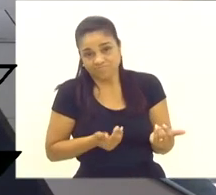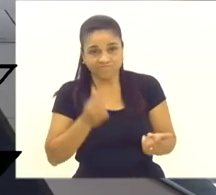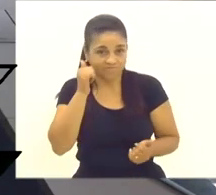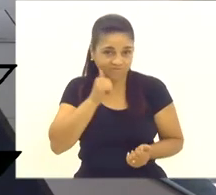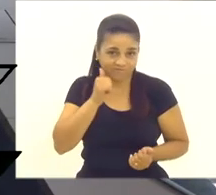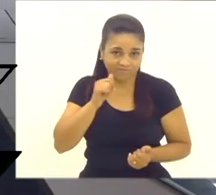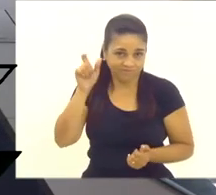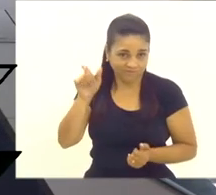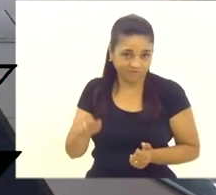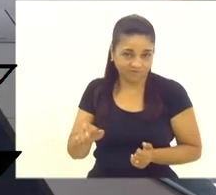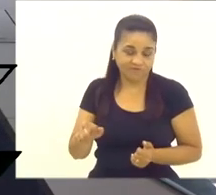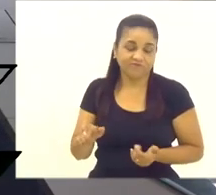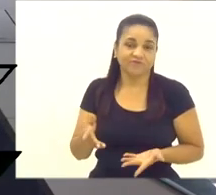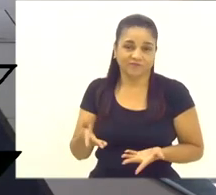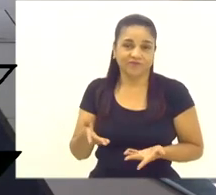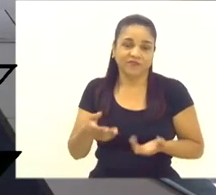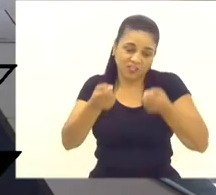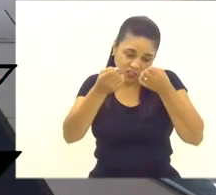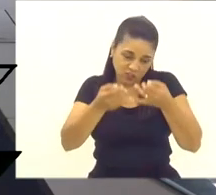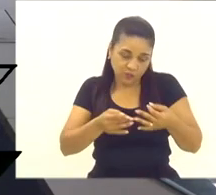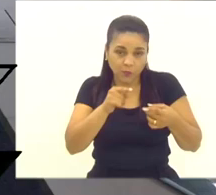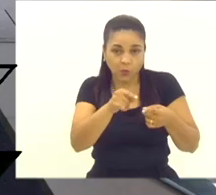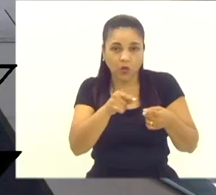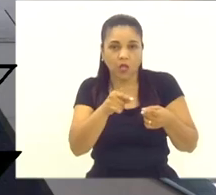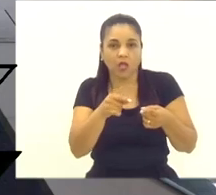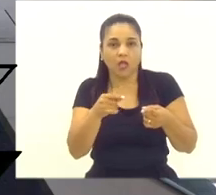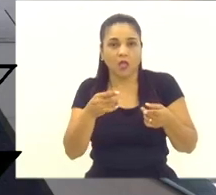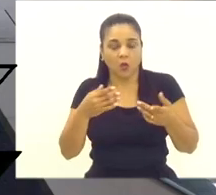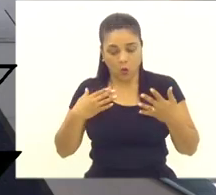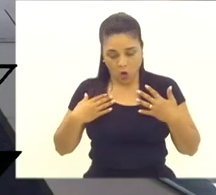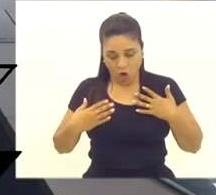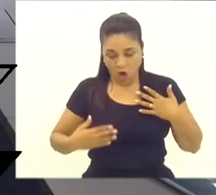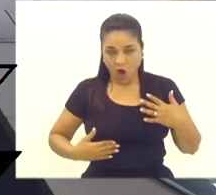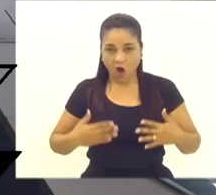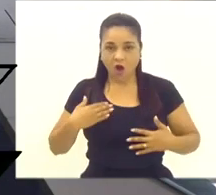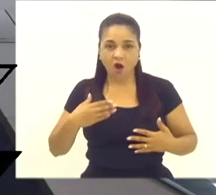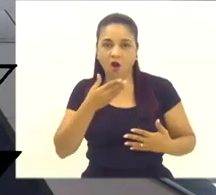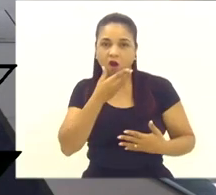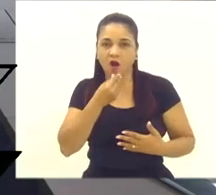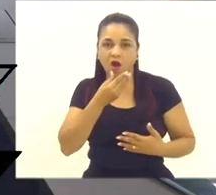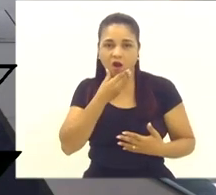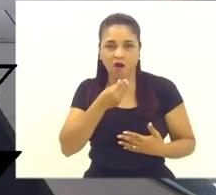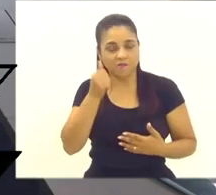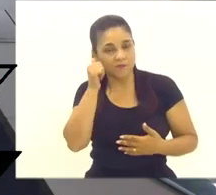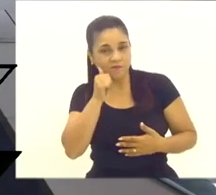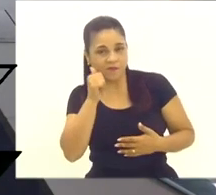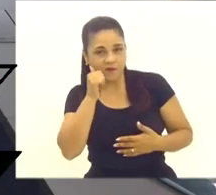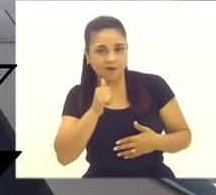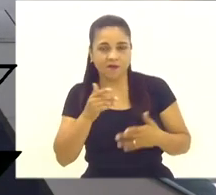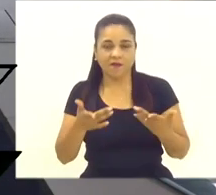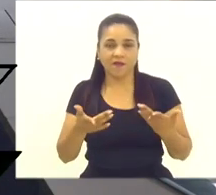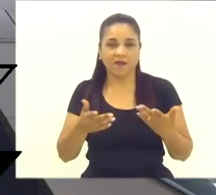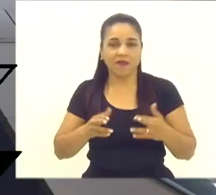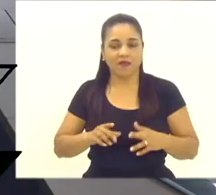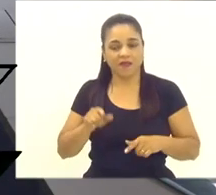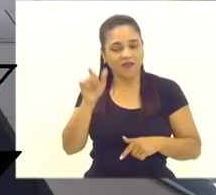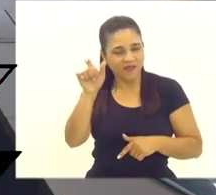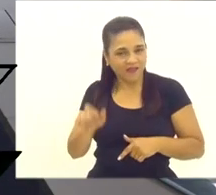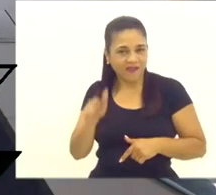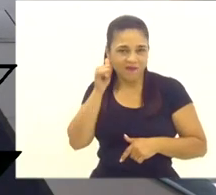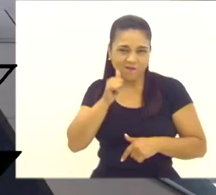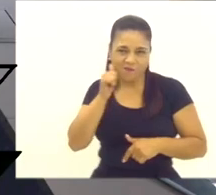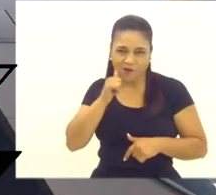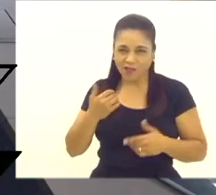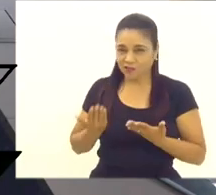falou né Você tem uma desumanização do corpo não só do corpo da mulher mas do corpo da mulher jovem né